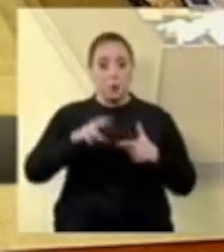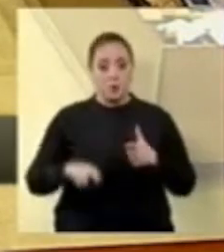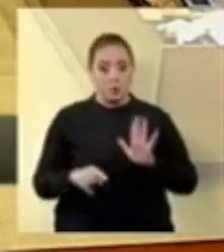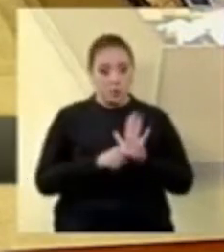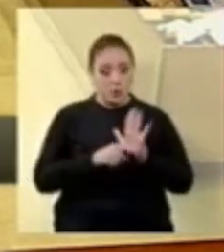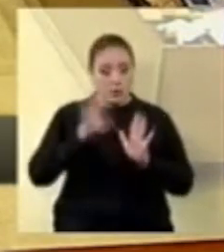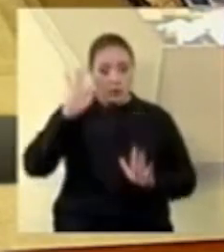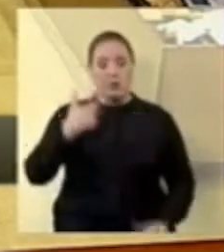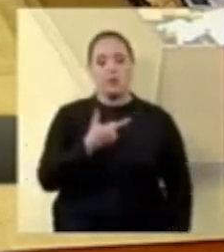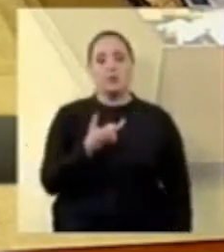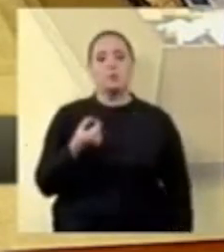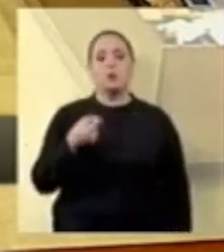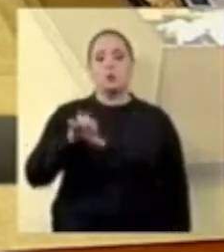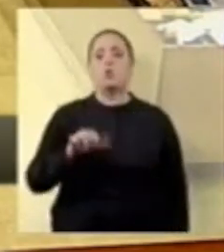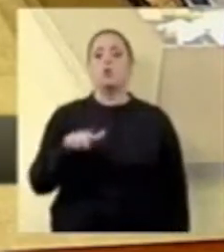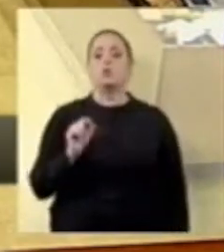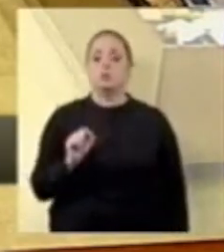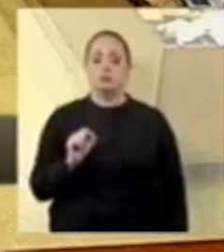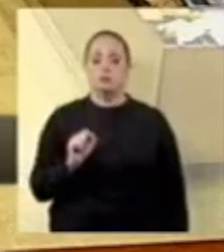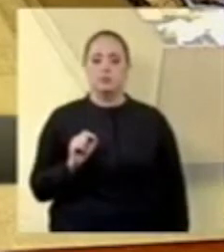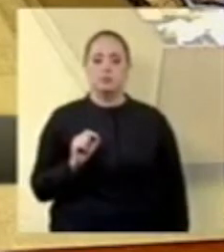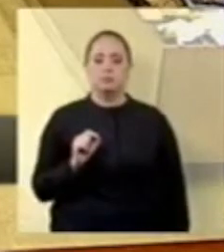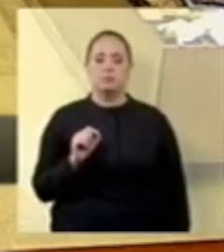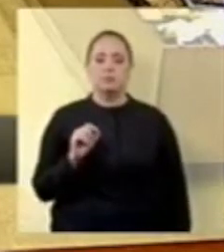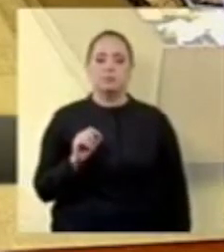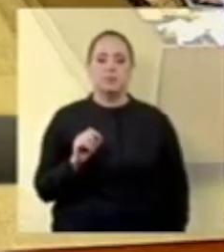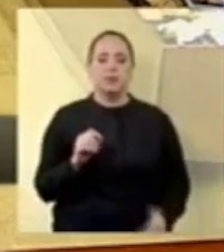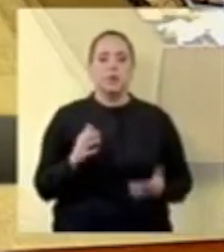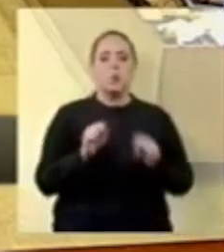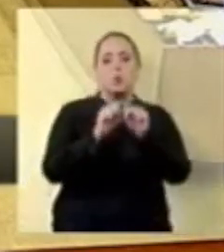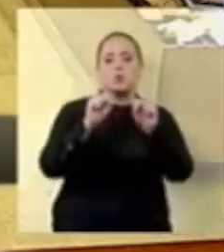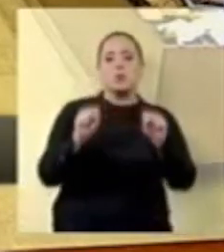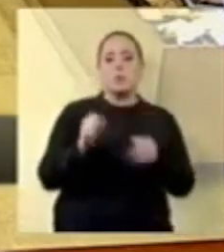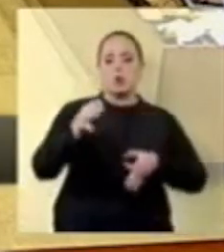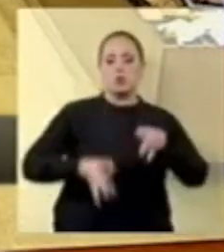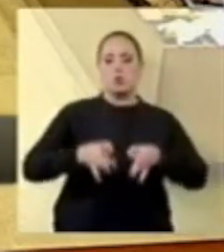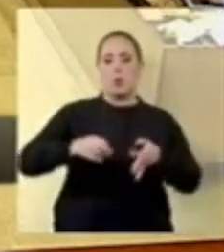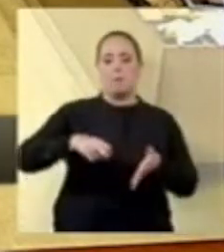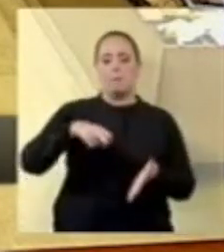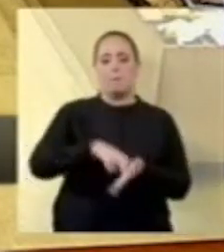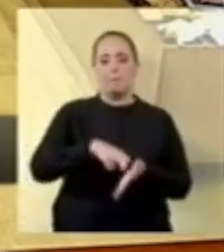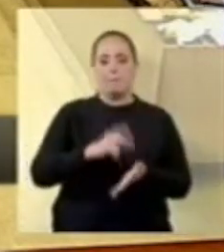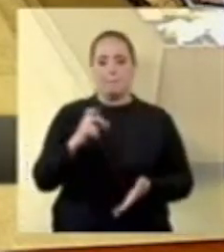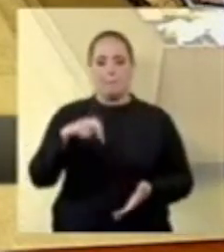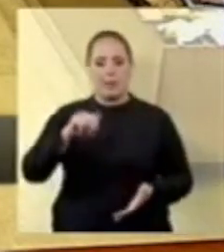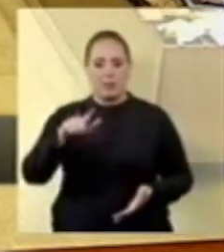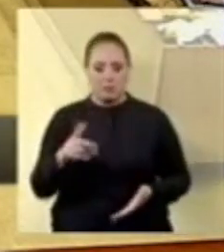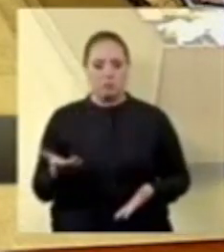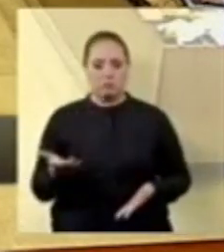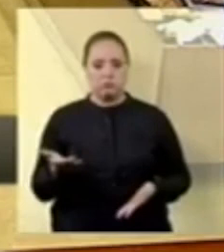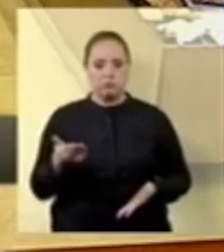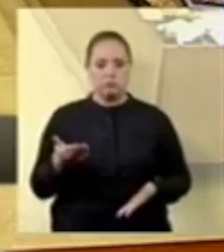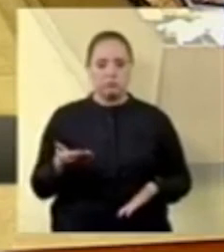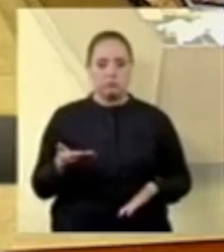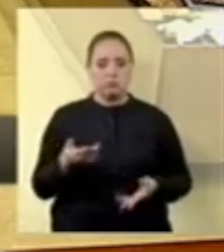decisão de 2009 é o descrédito do sistema de justiça penal junto à sociedade